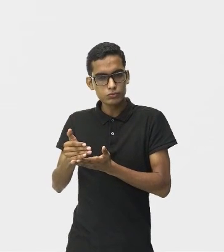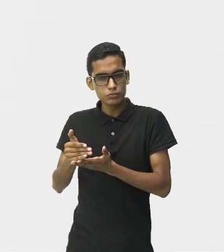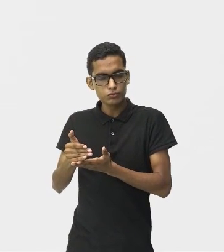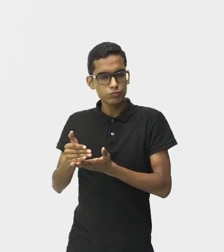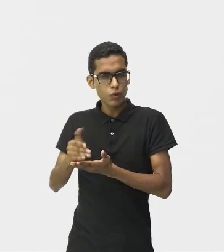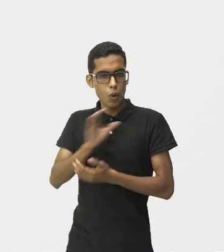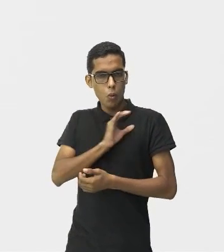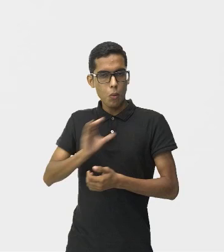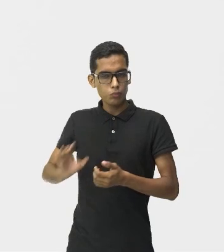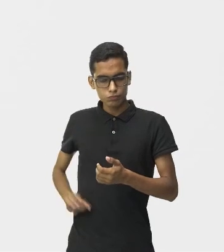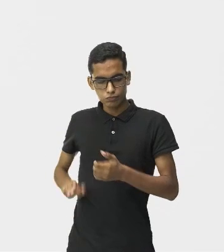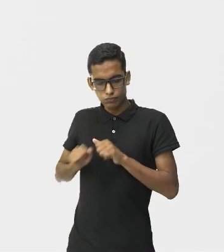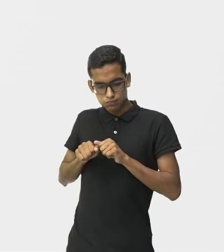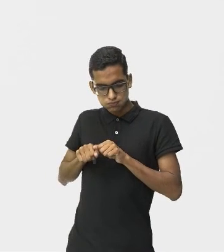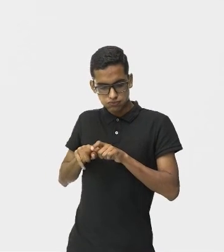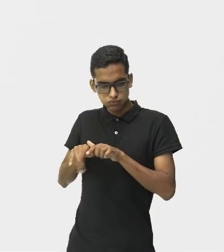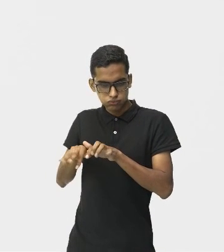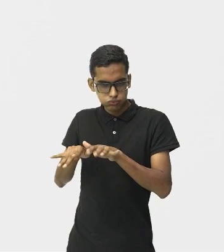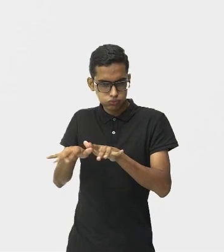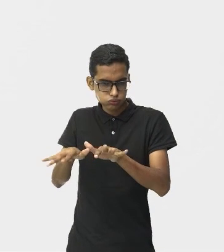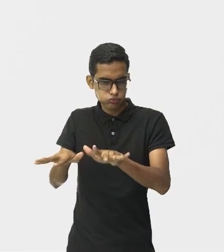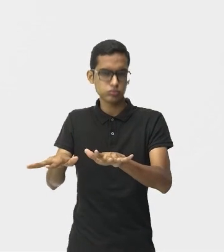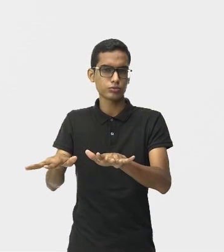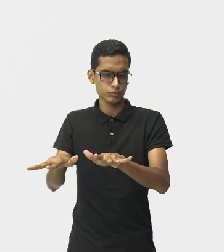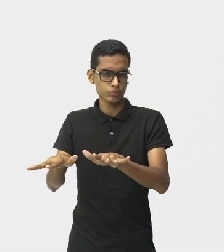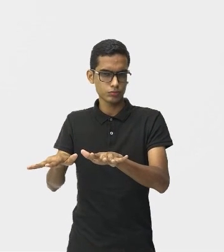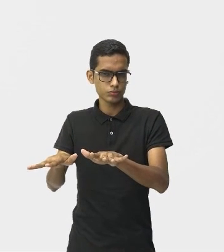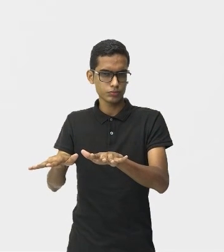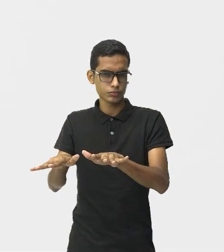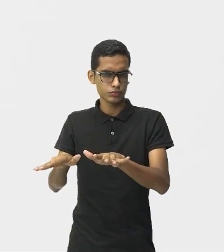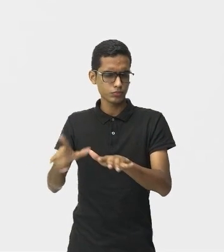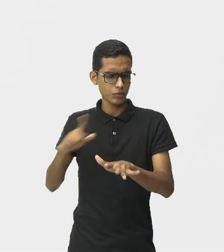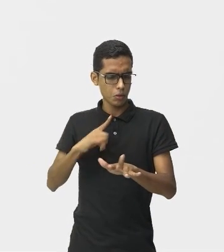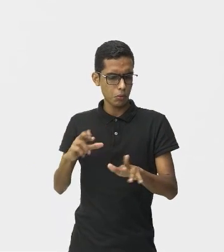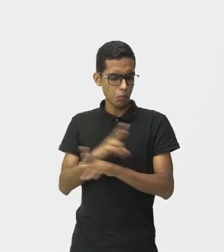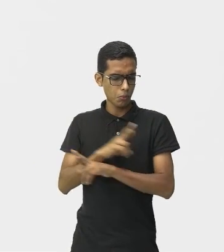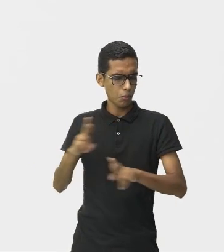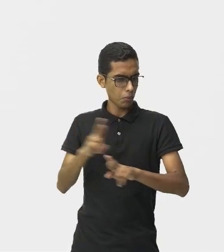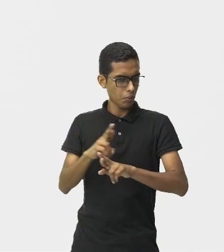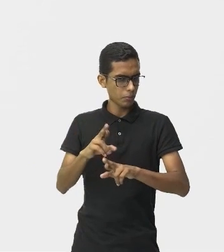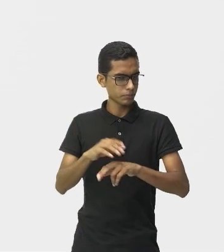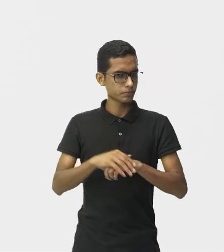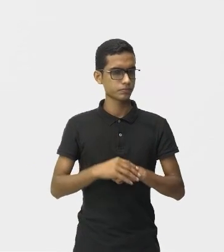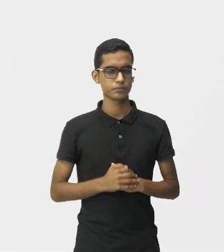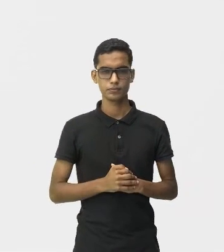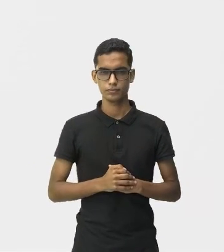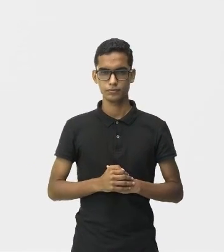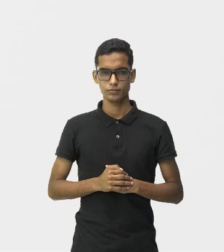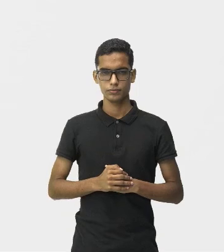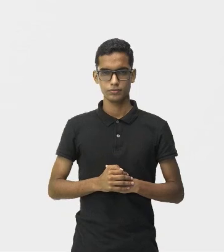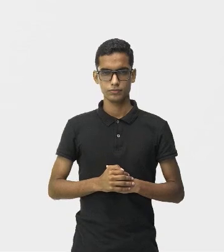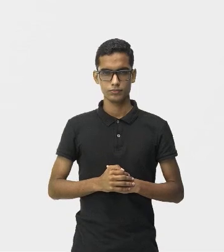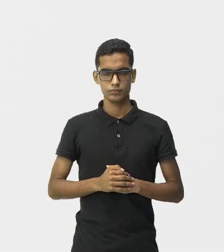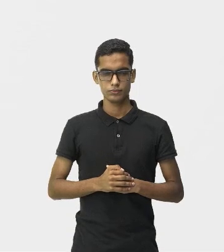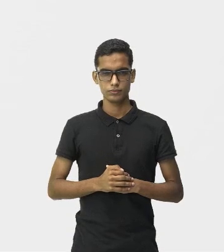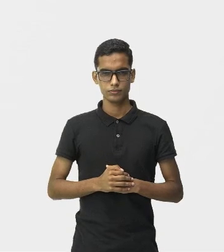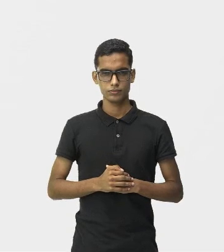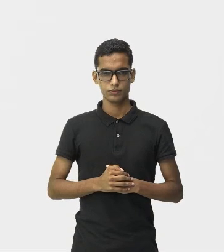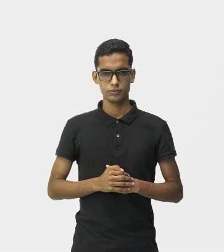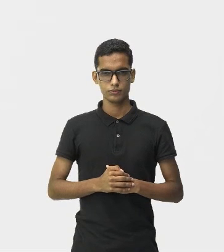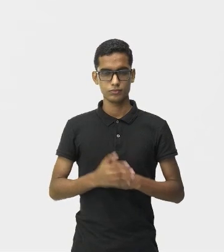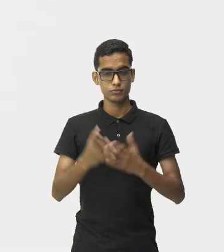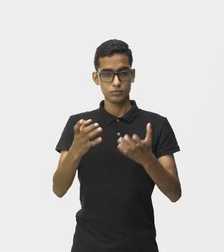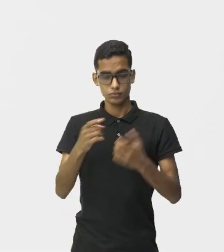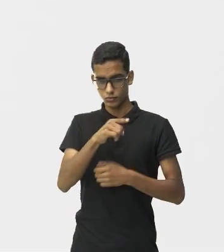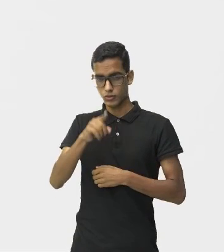do cristianismo, da prática cristã. Tem alguma coisa a ver o cristianismo com a crise do império, gente? Eu quero que